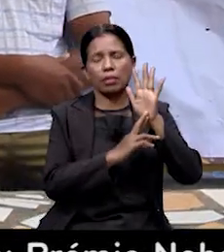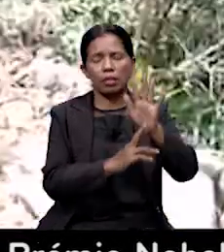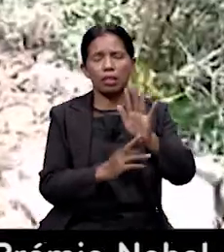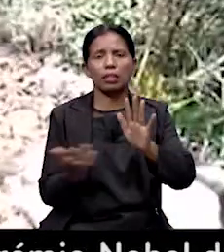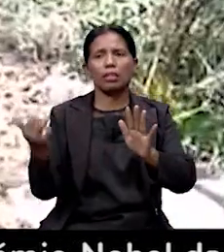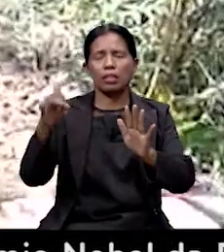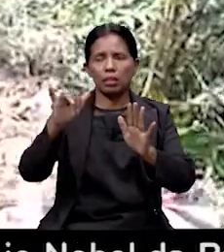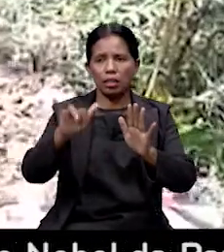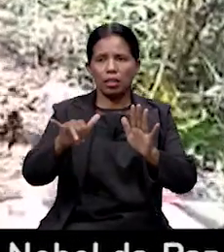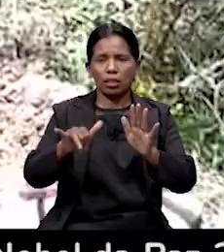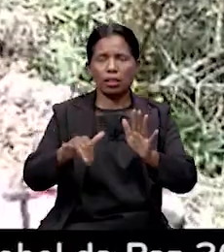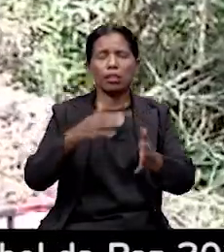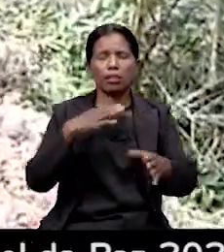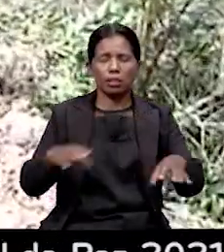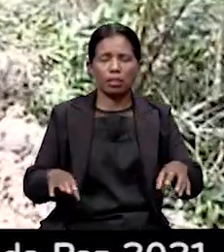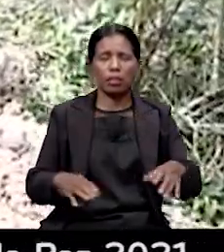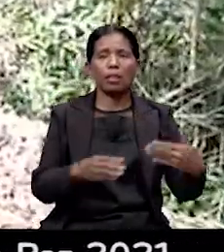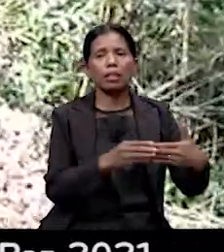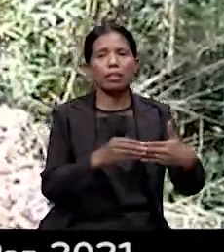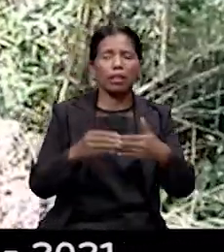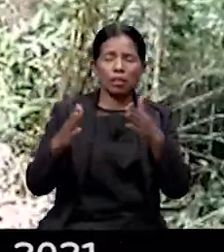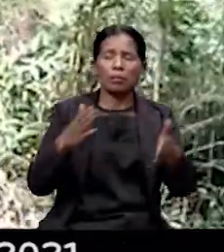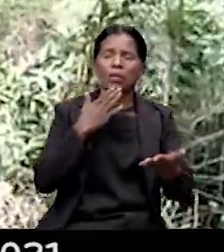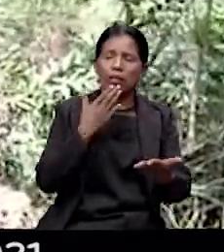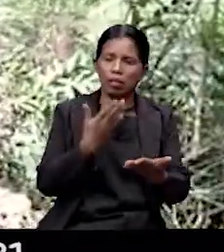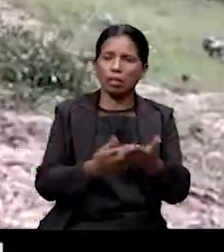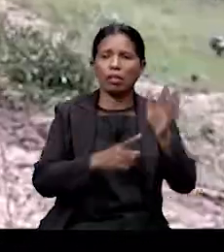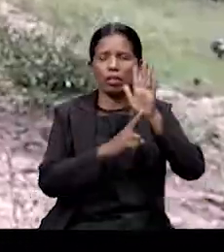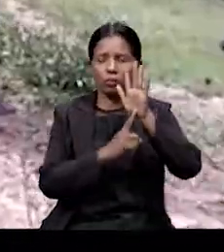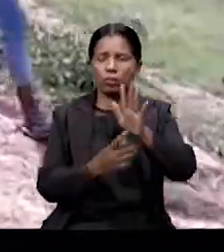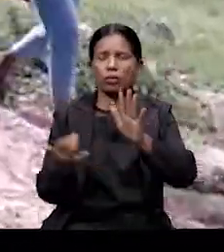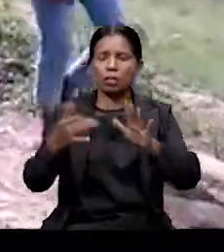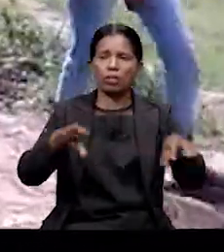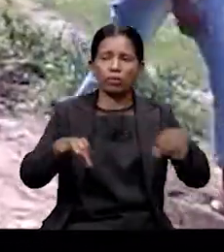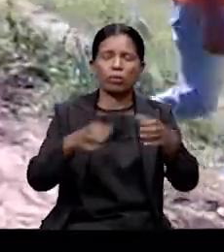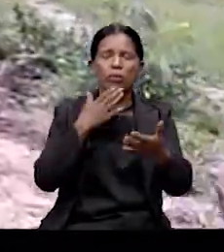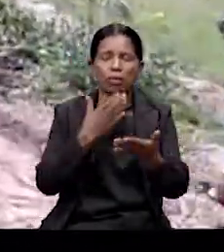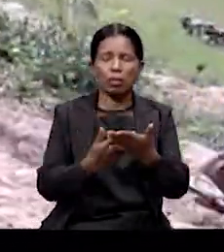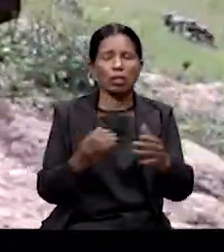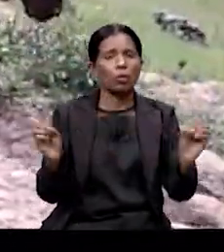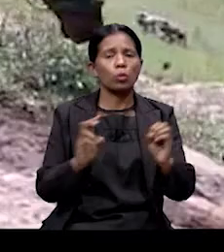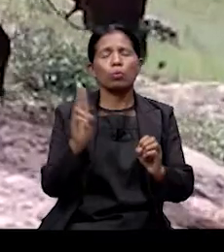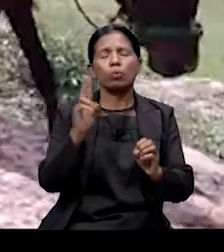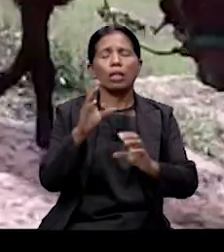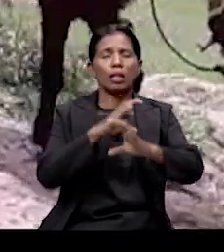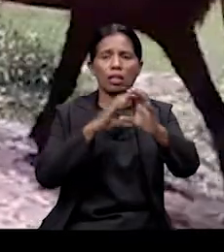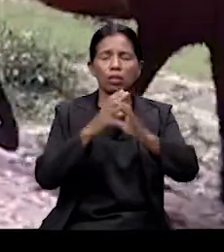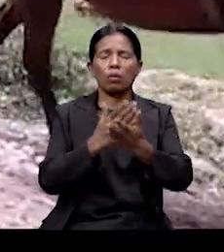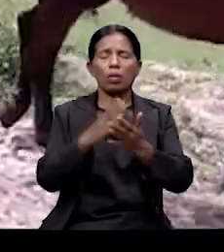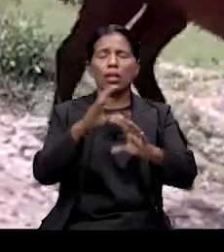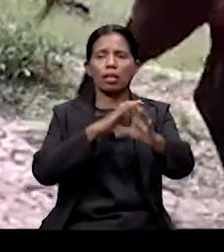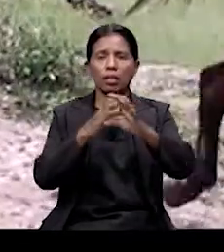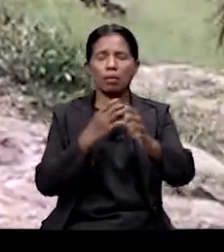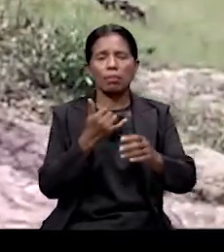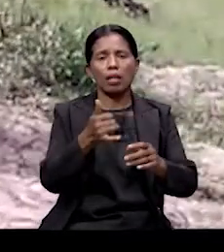nia kualidade de ukun atu bele haturu sira ne prestação. La osa é careta, a tu rola careta foi uma visita ao povo